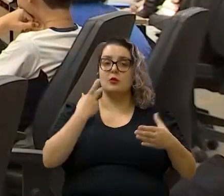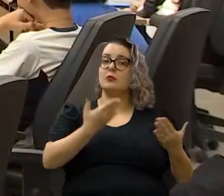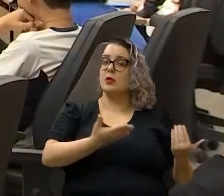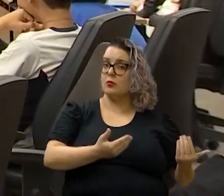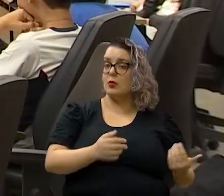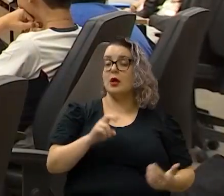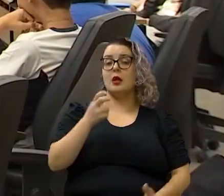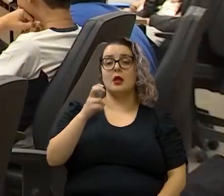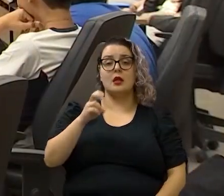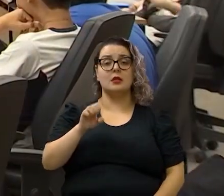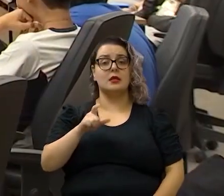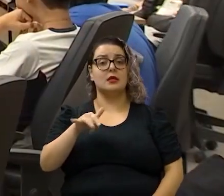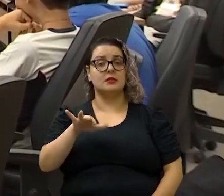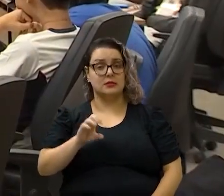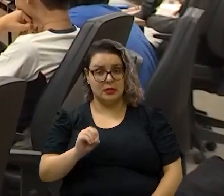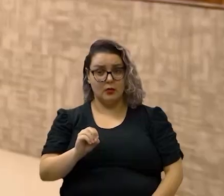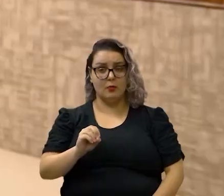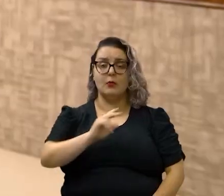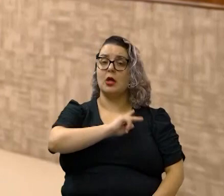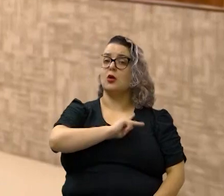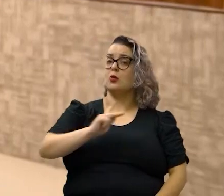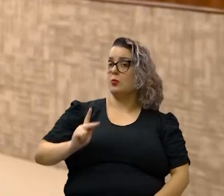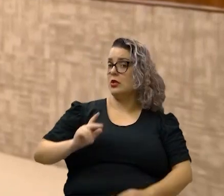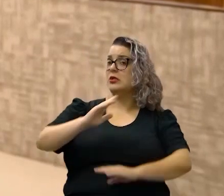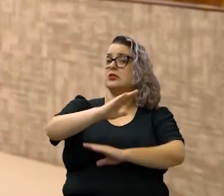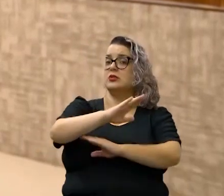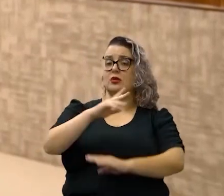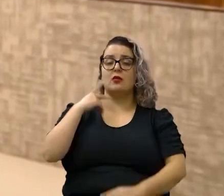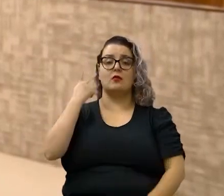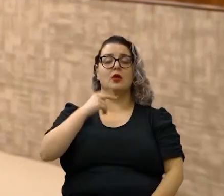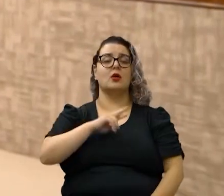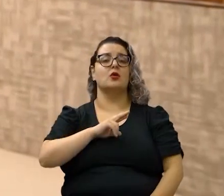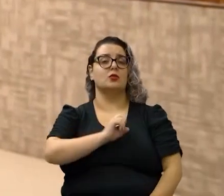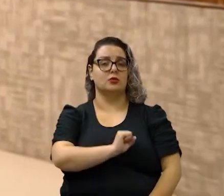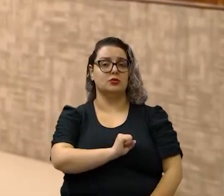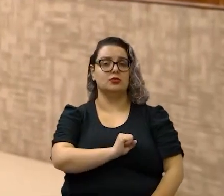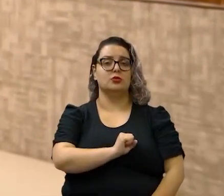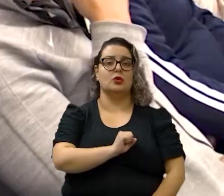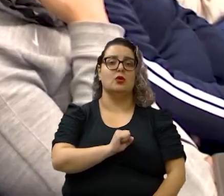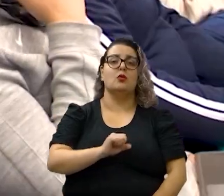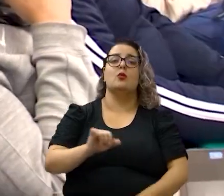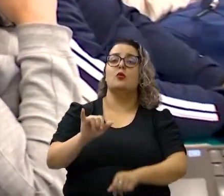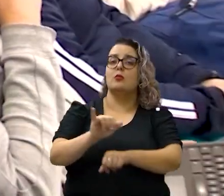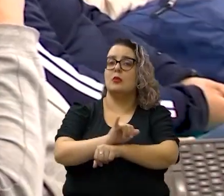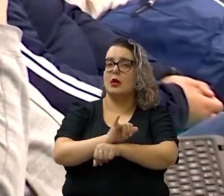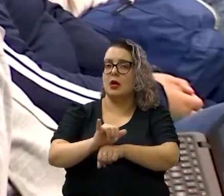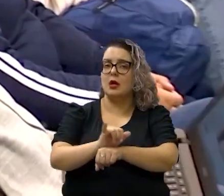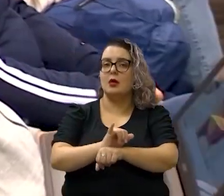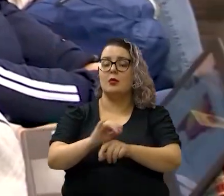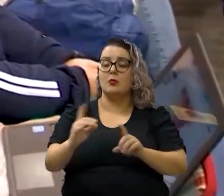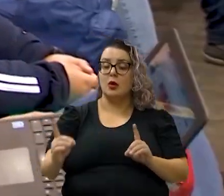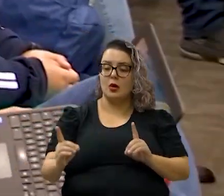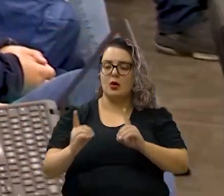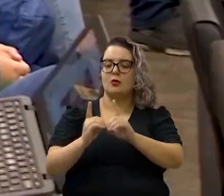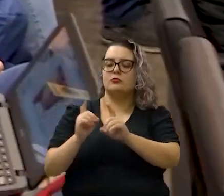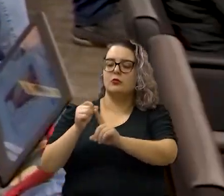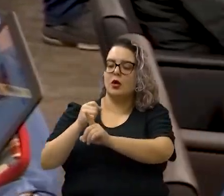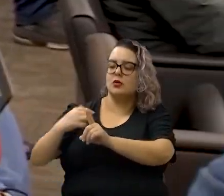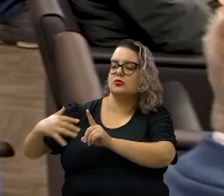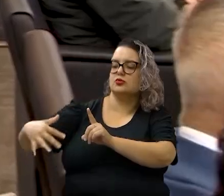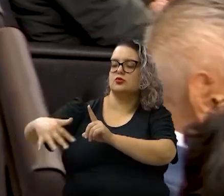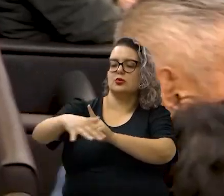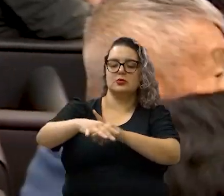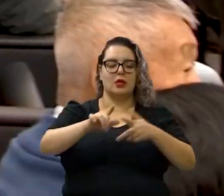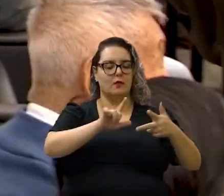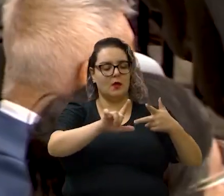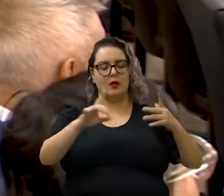já está em sua quinta edição para o presidente da Câmara Luiz Rossini uma ferramenta que aproxima a